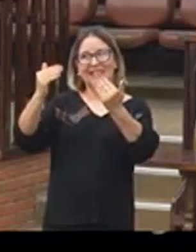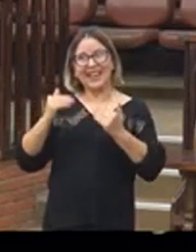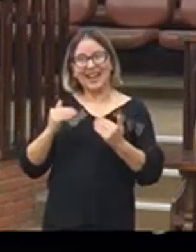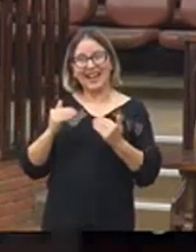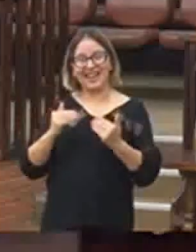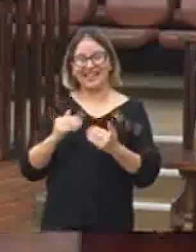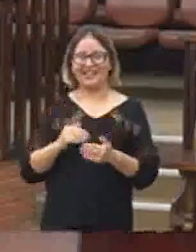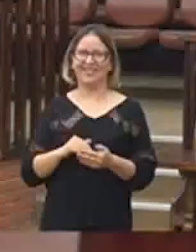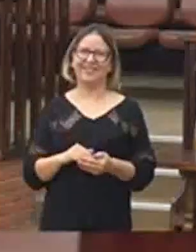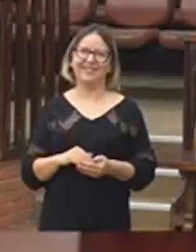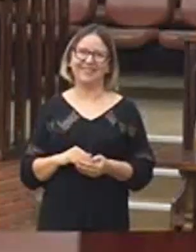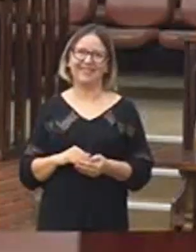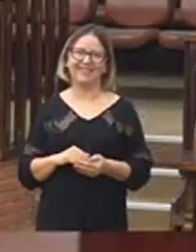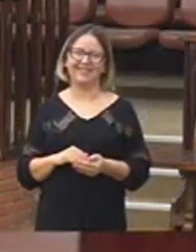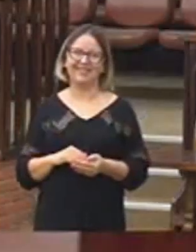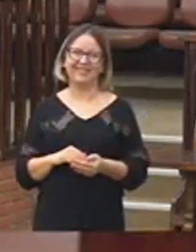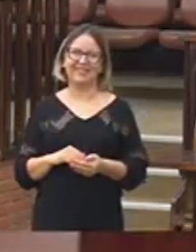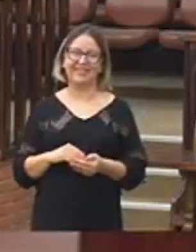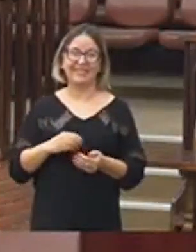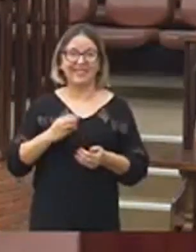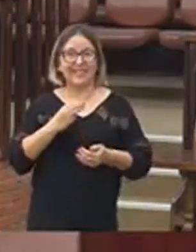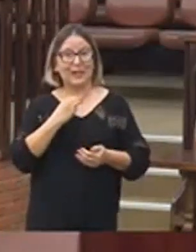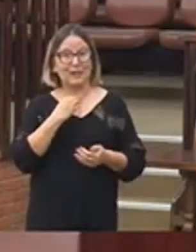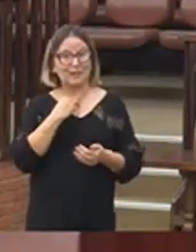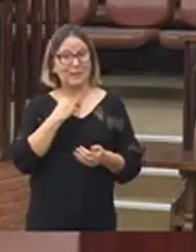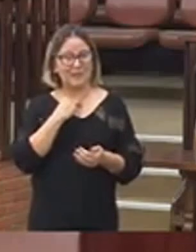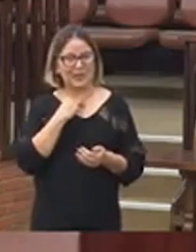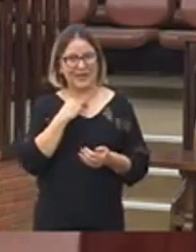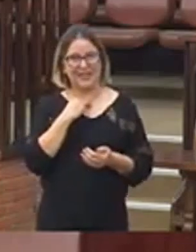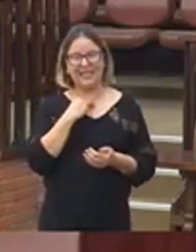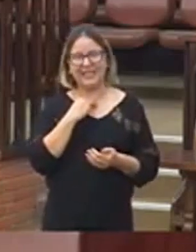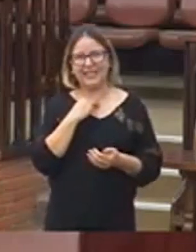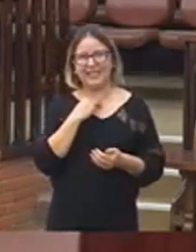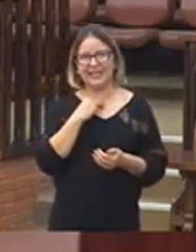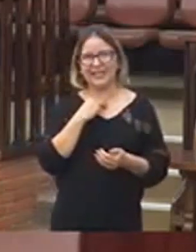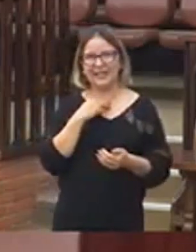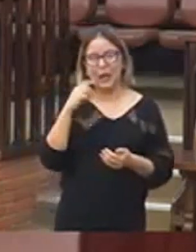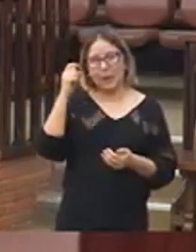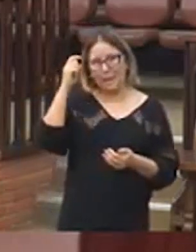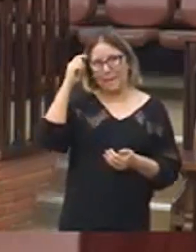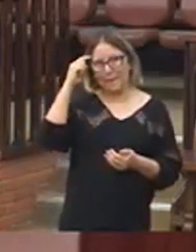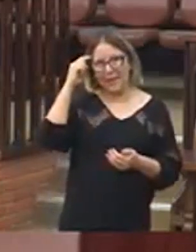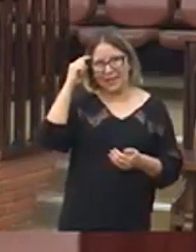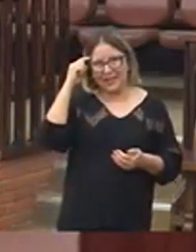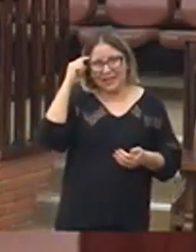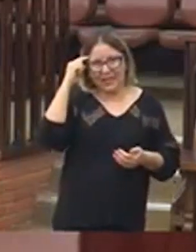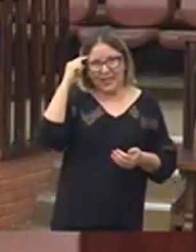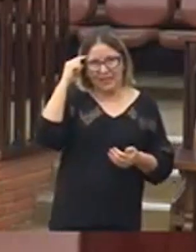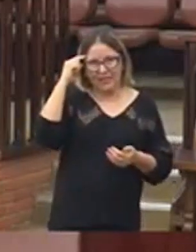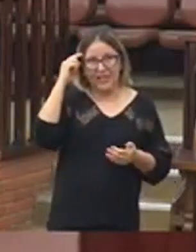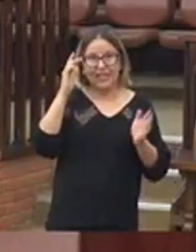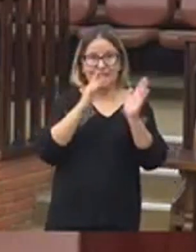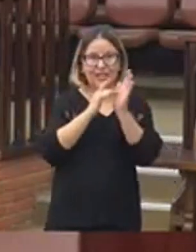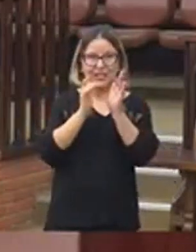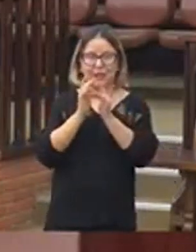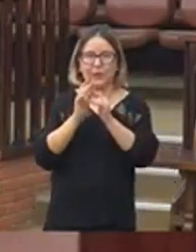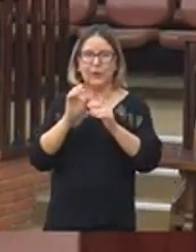tinha uma ideia de que Jesus só podia se ele orasse.